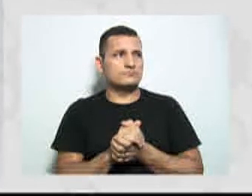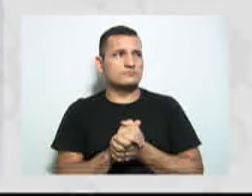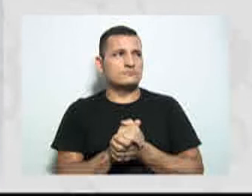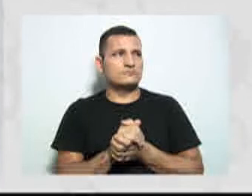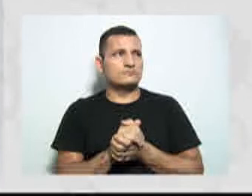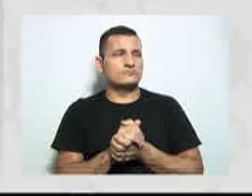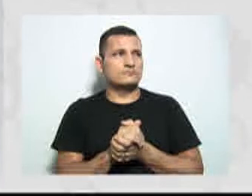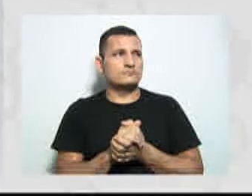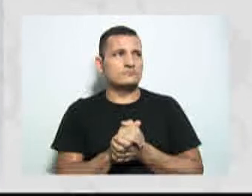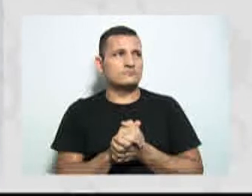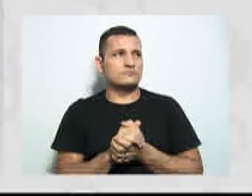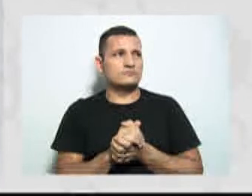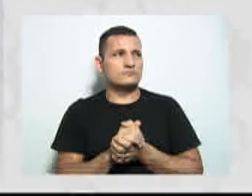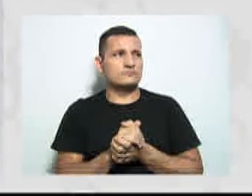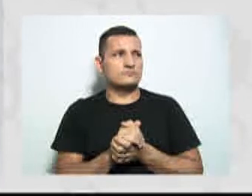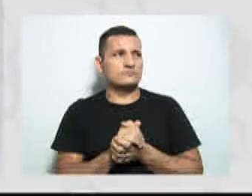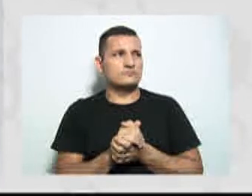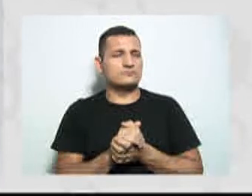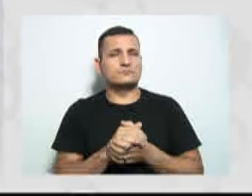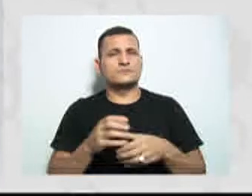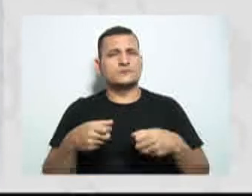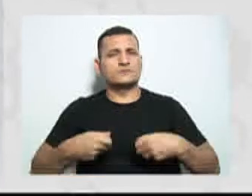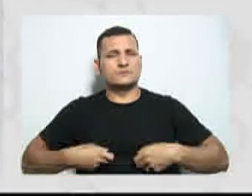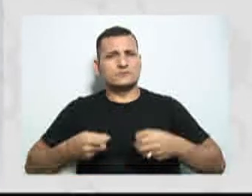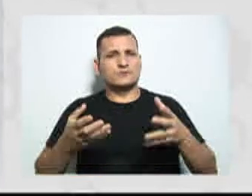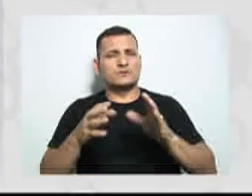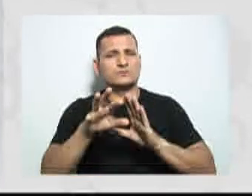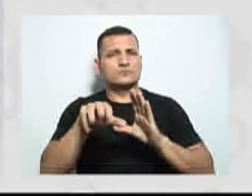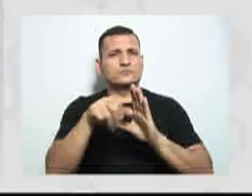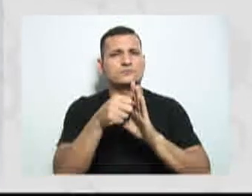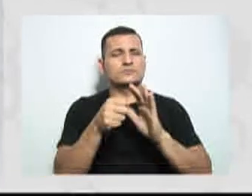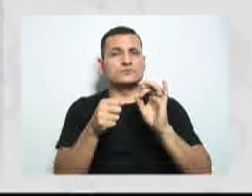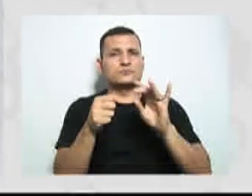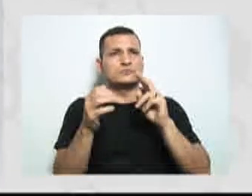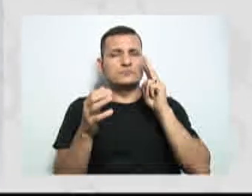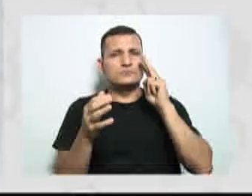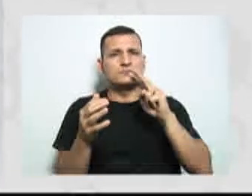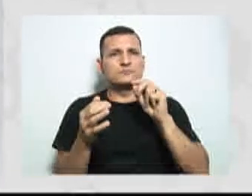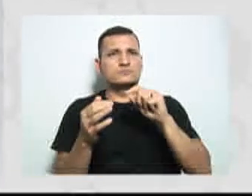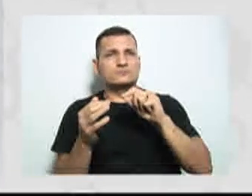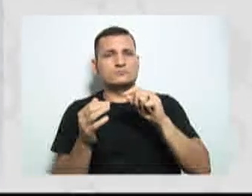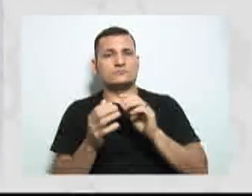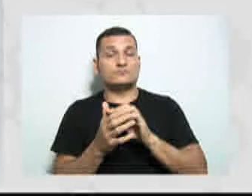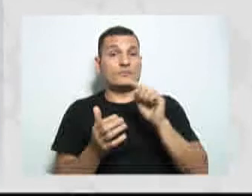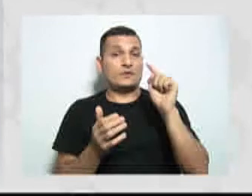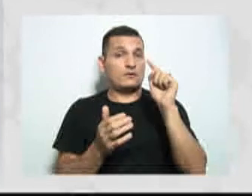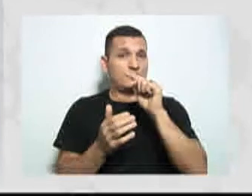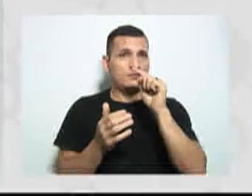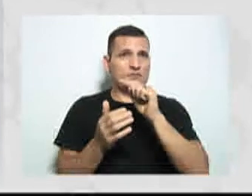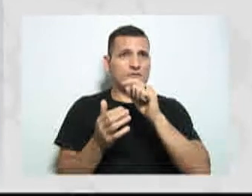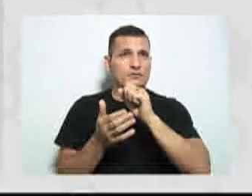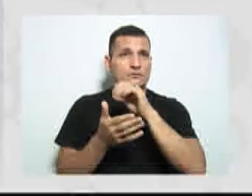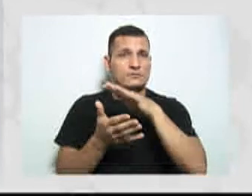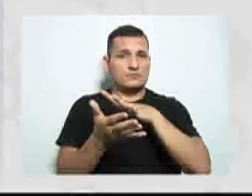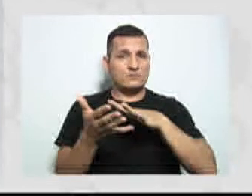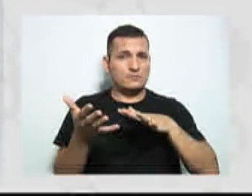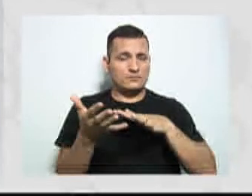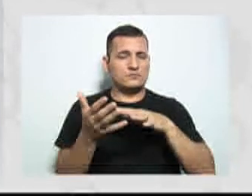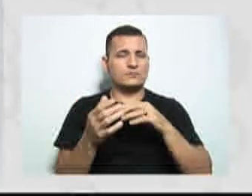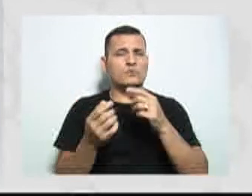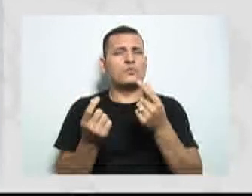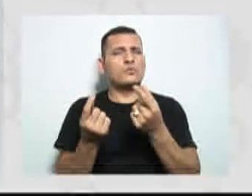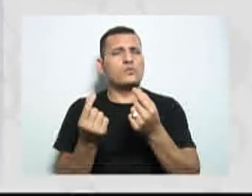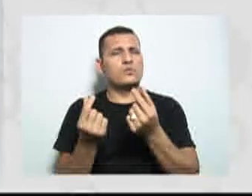por absorção? Por absorção, é isso. desculpe. Nós só observamos o seguinte, nessa atividade, o lucro